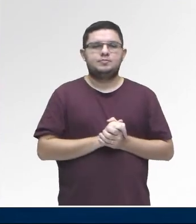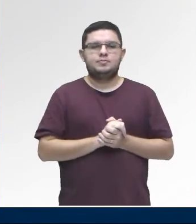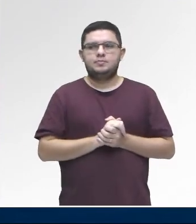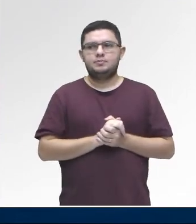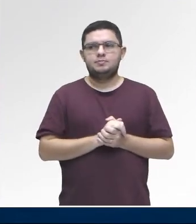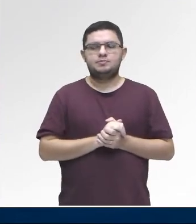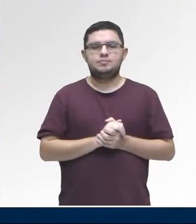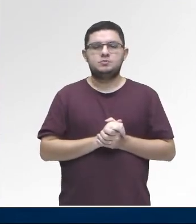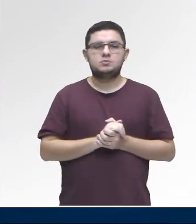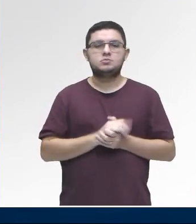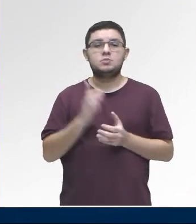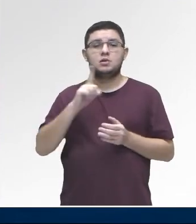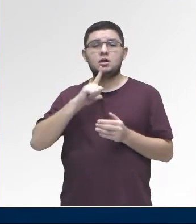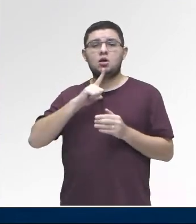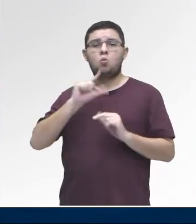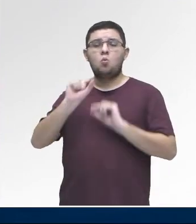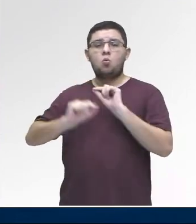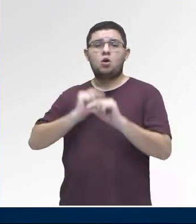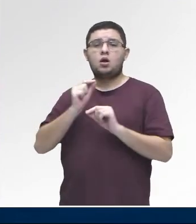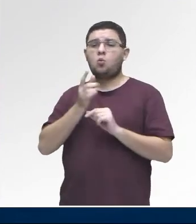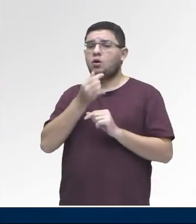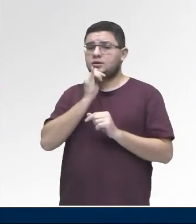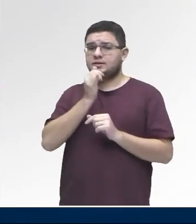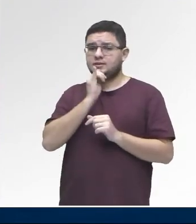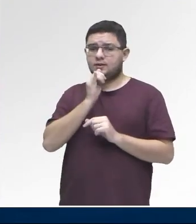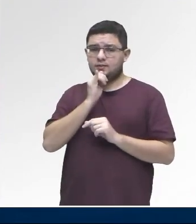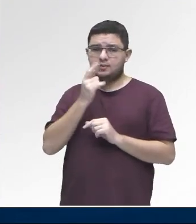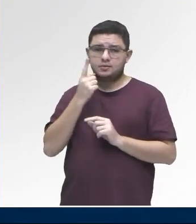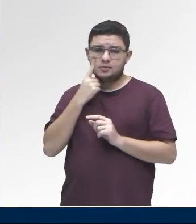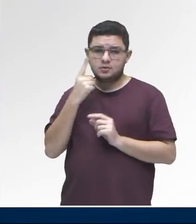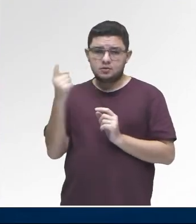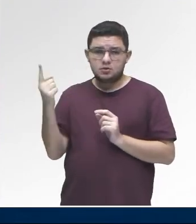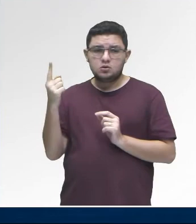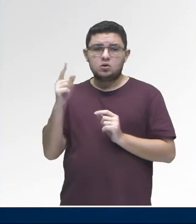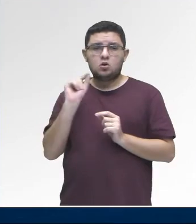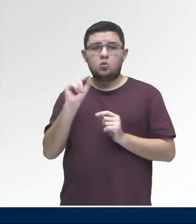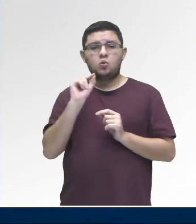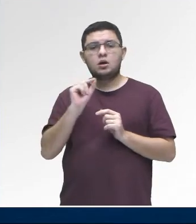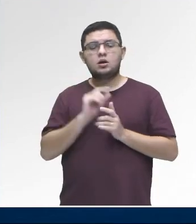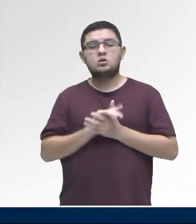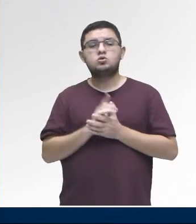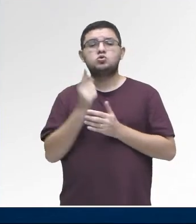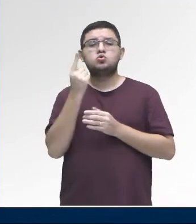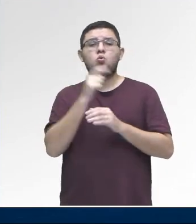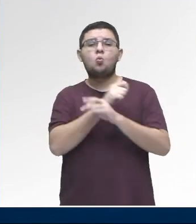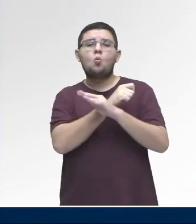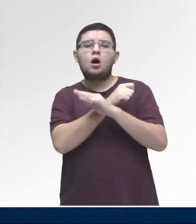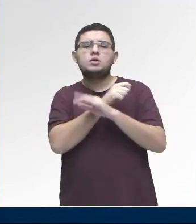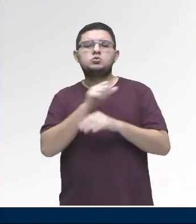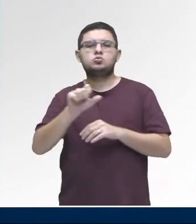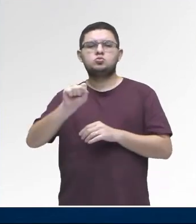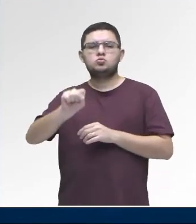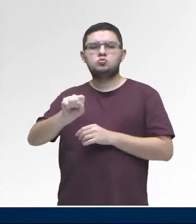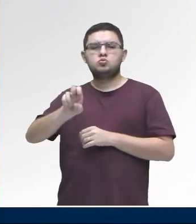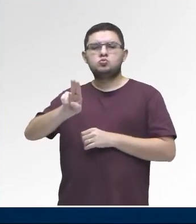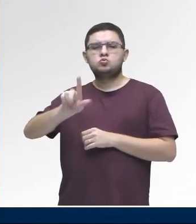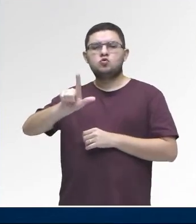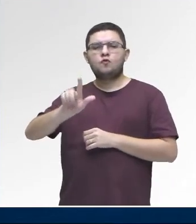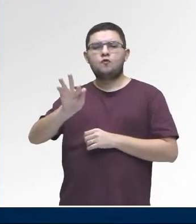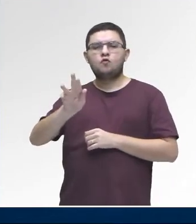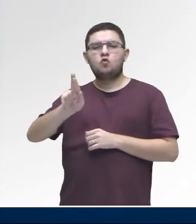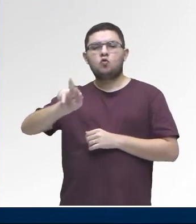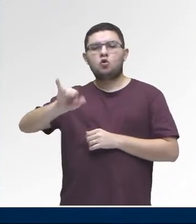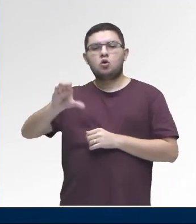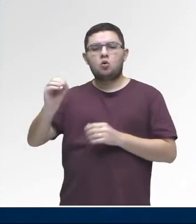Aqui nós temos a equação de ionização do ácido sulfúrico. O